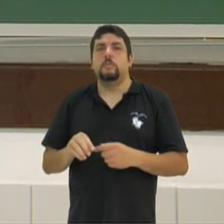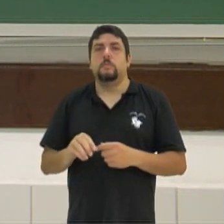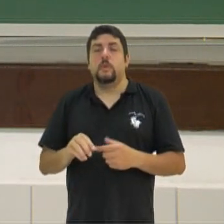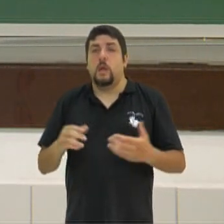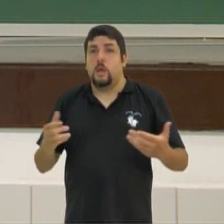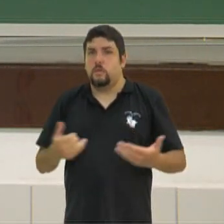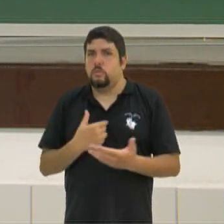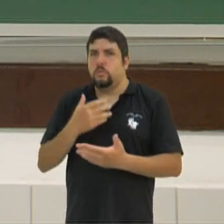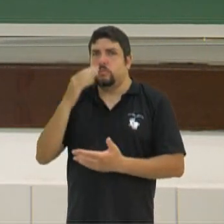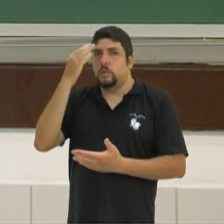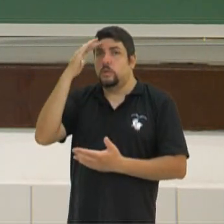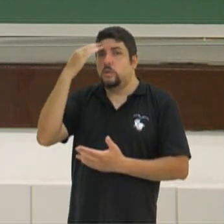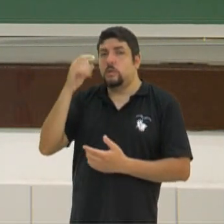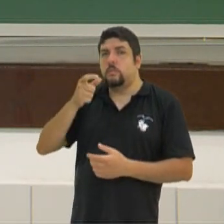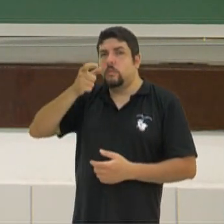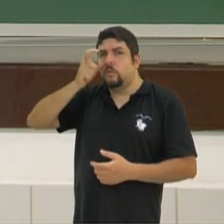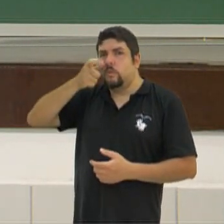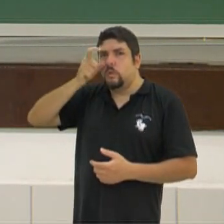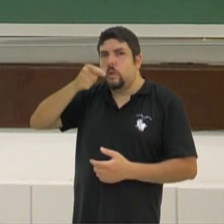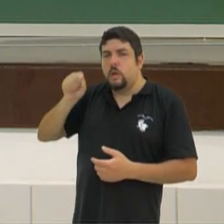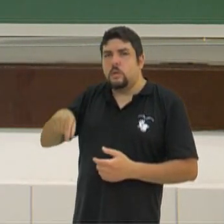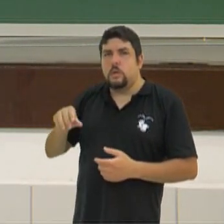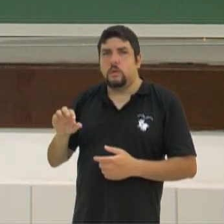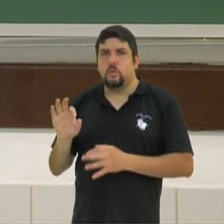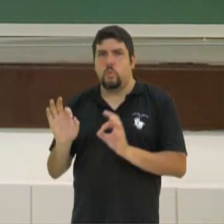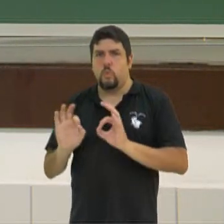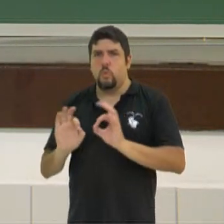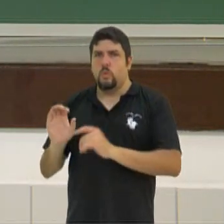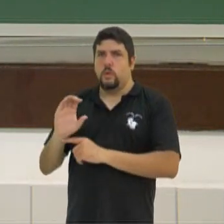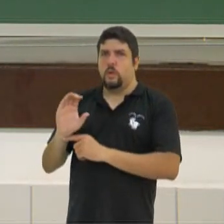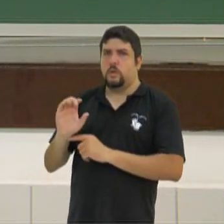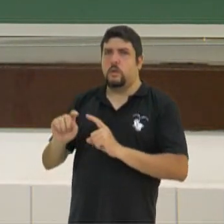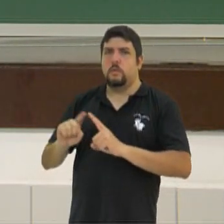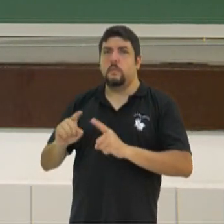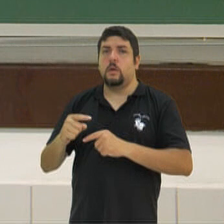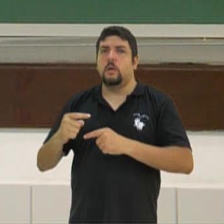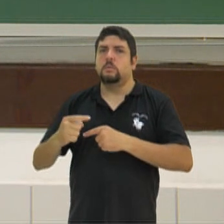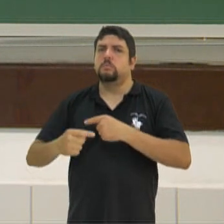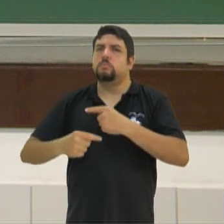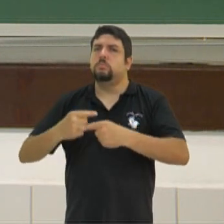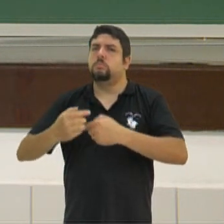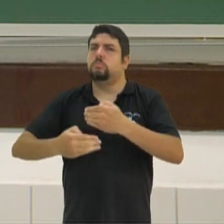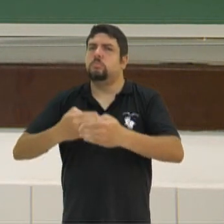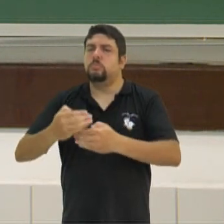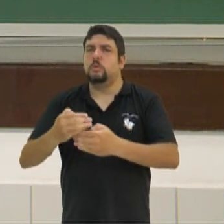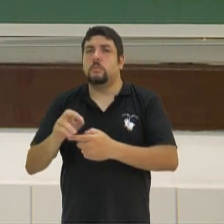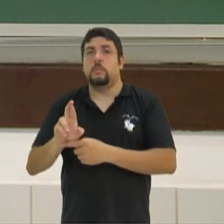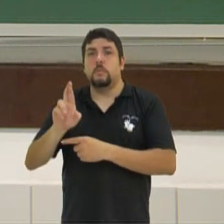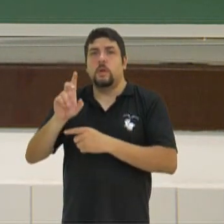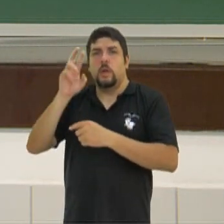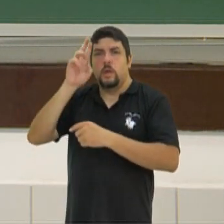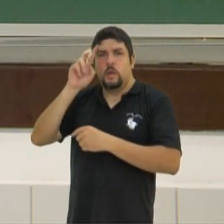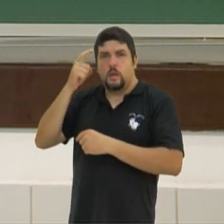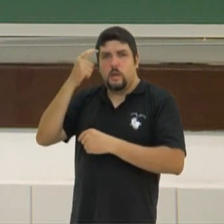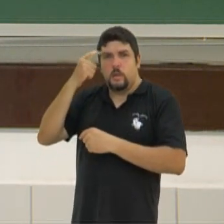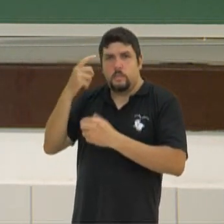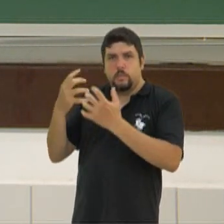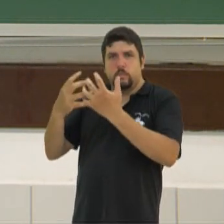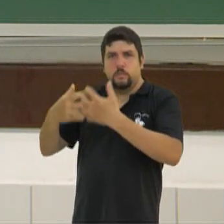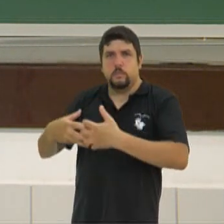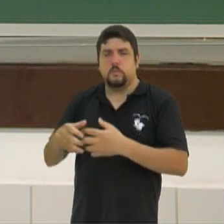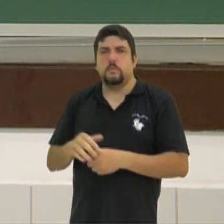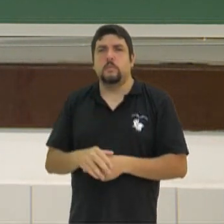de utilizar um procedimento cético, estudamos a dúvida metódica, ou chamada dúvida hiperbólica, estudamos também